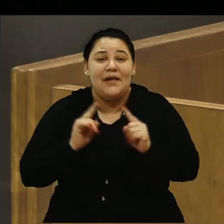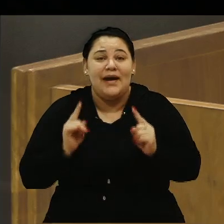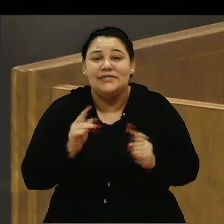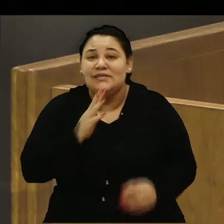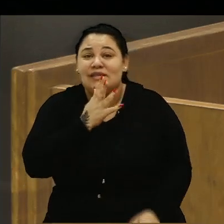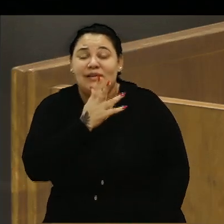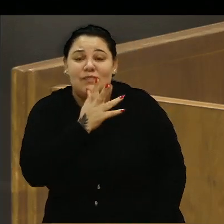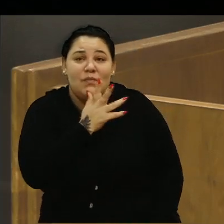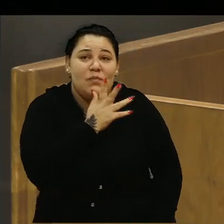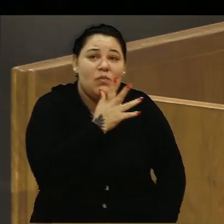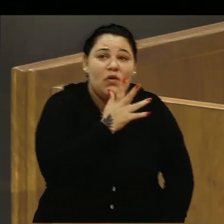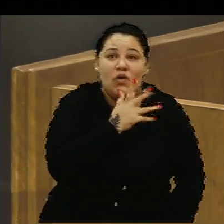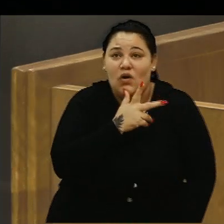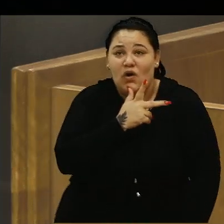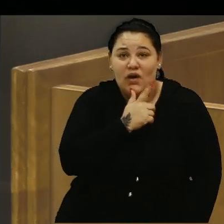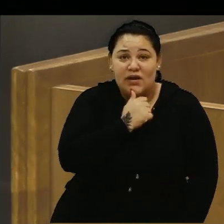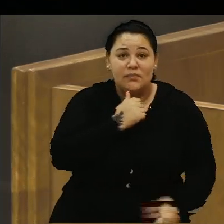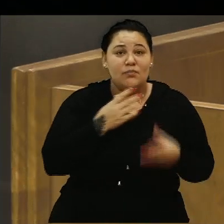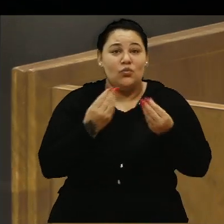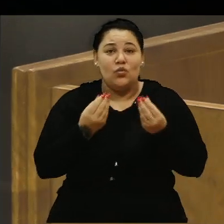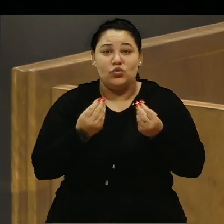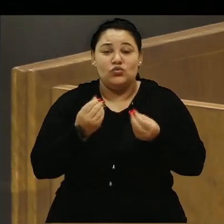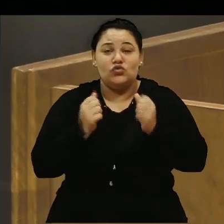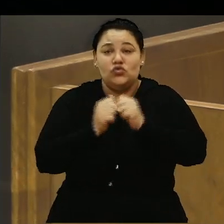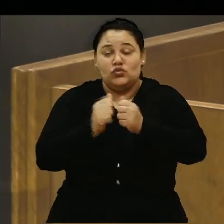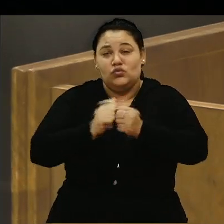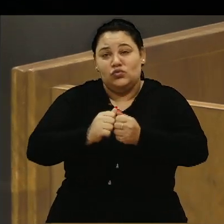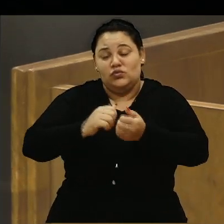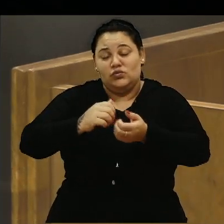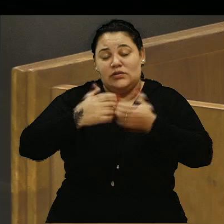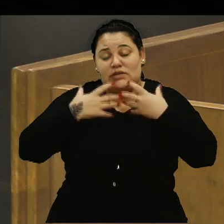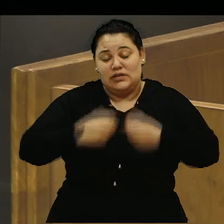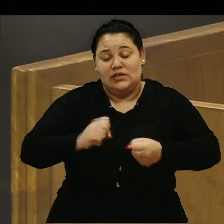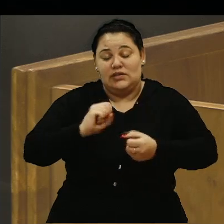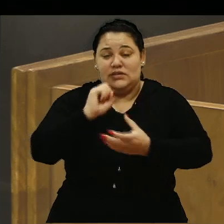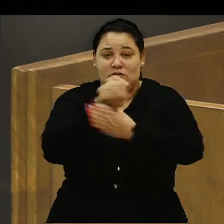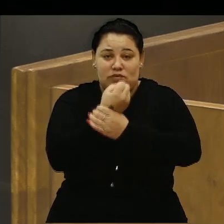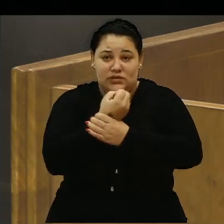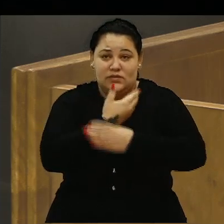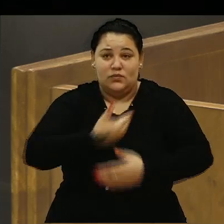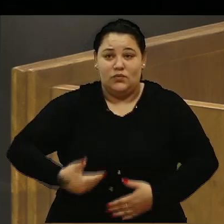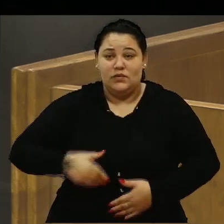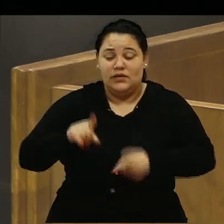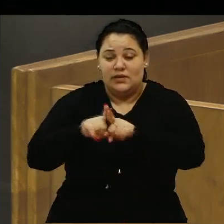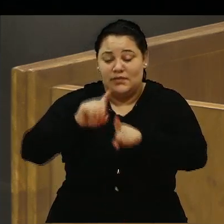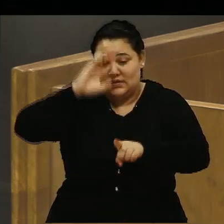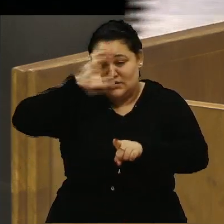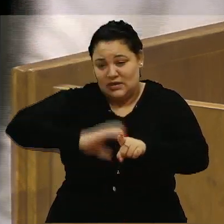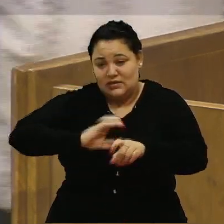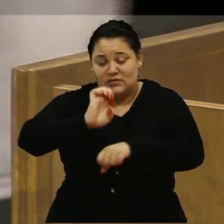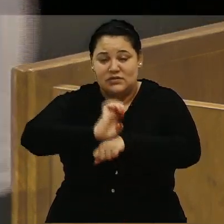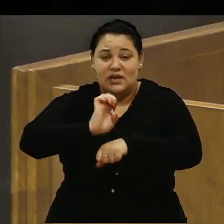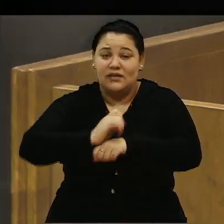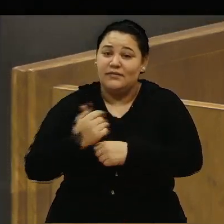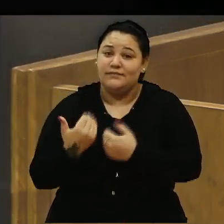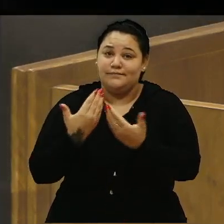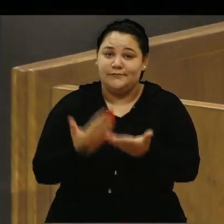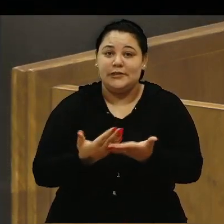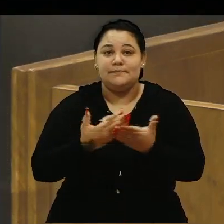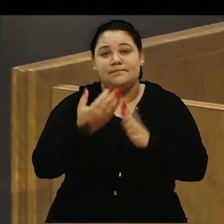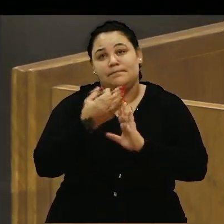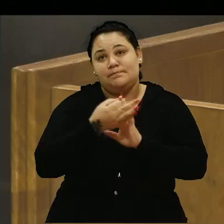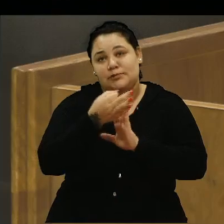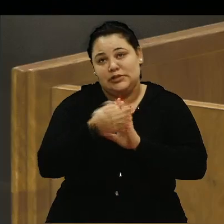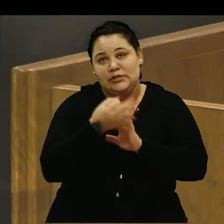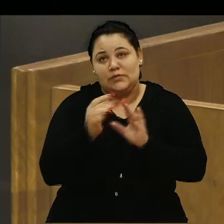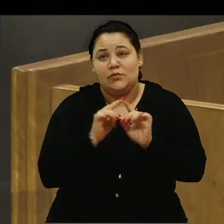demorado com a Secretaria da Segurança Pública e Cidadania do Estado. Eu vou aqui sugerir, pode ser que esteja